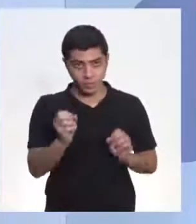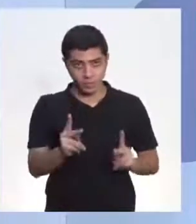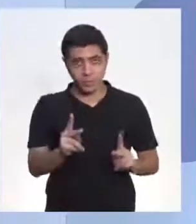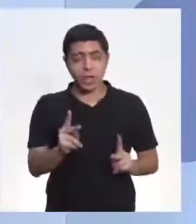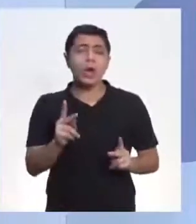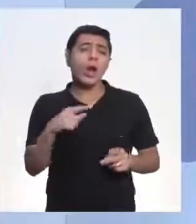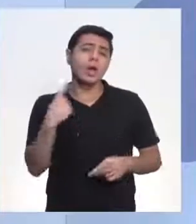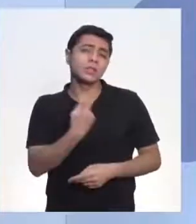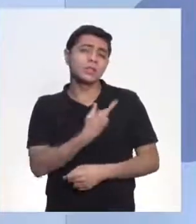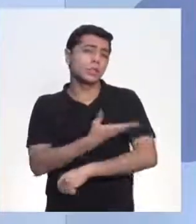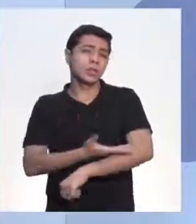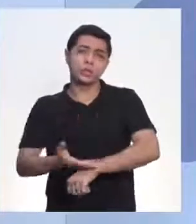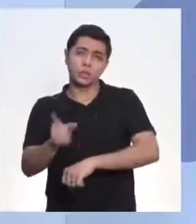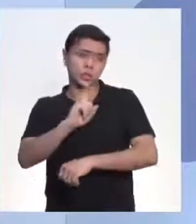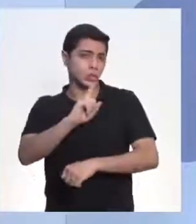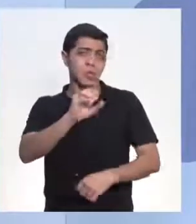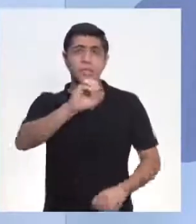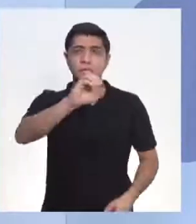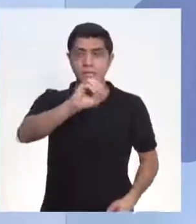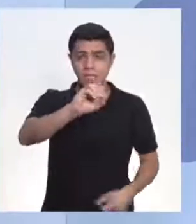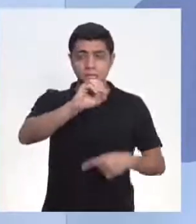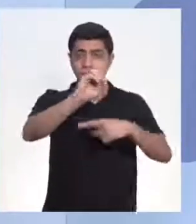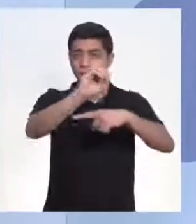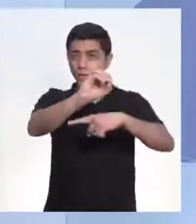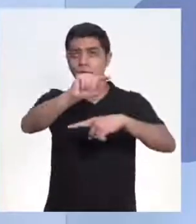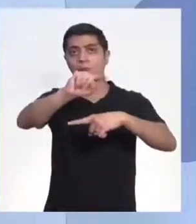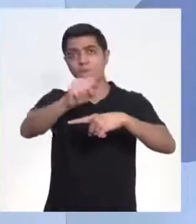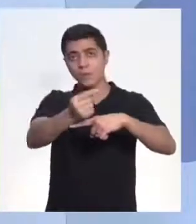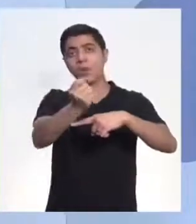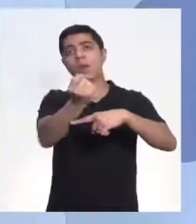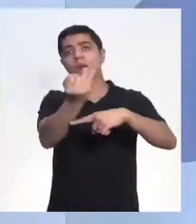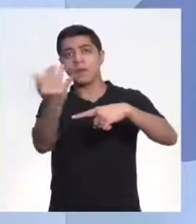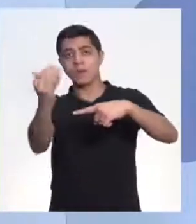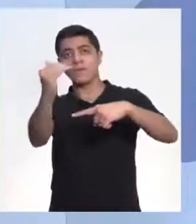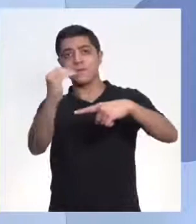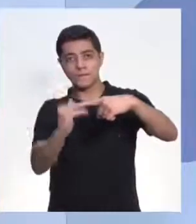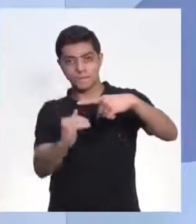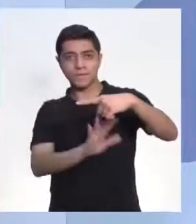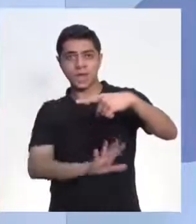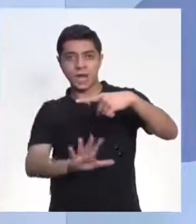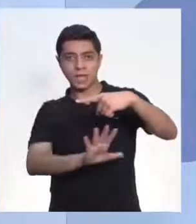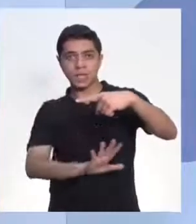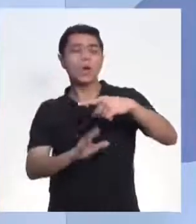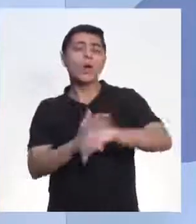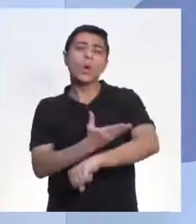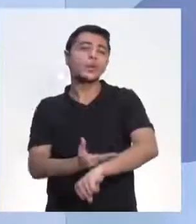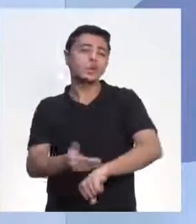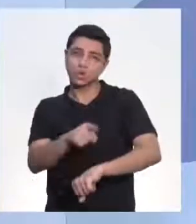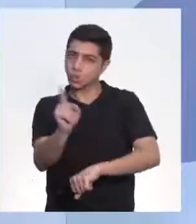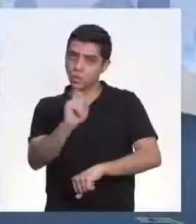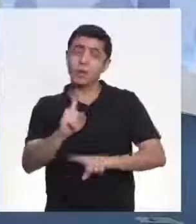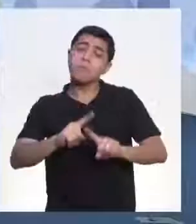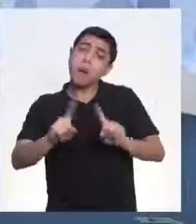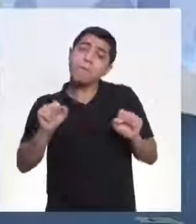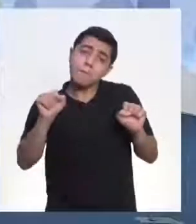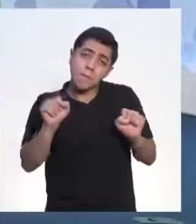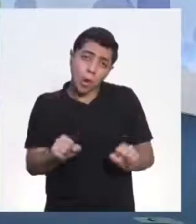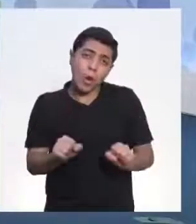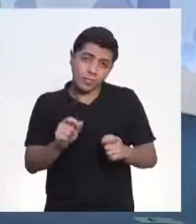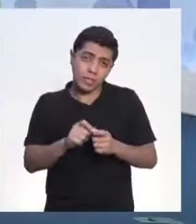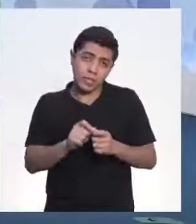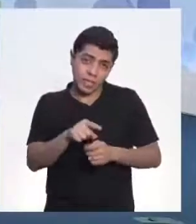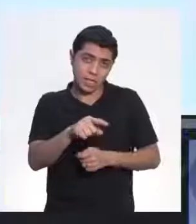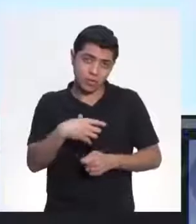pode acontecer, pode aparecer, né? Sim. E eu acho que talvez seja até um caminho. Eu geralmente penso nesse formato. Sim. E também é